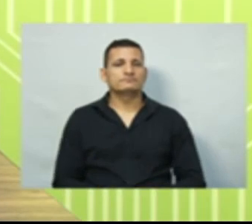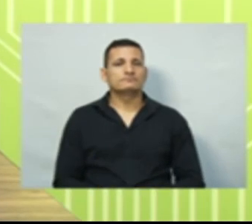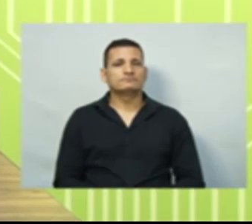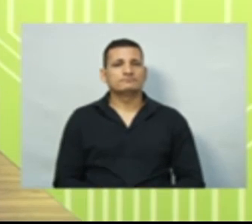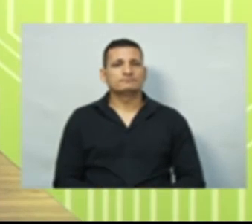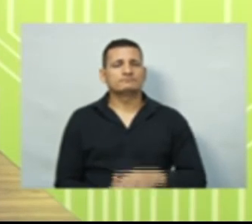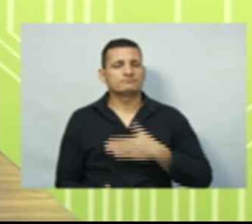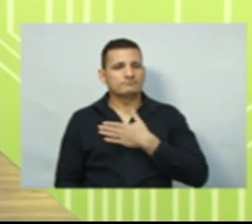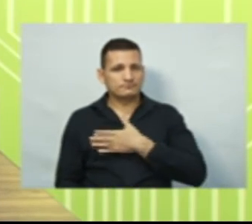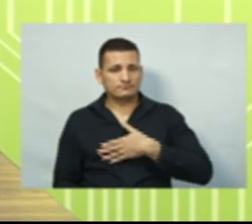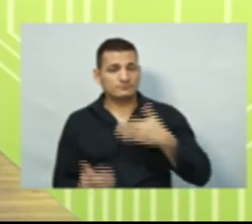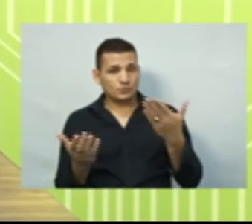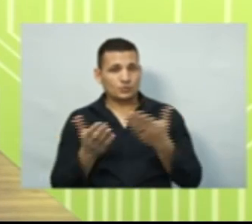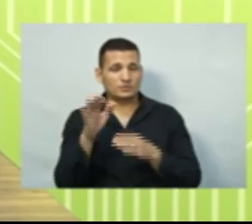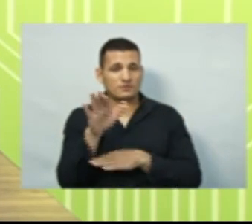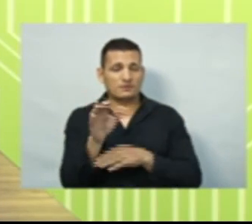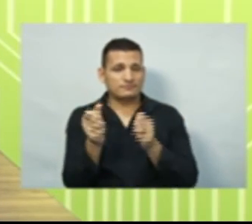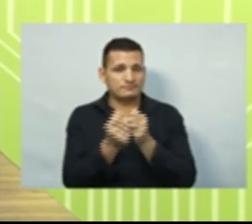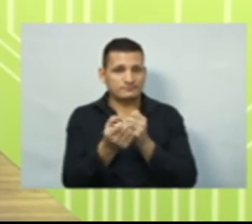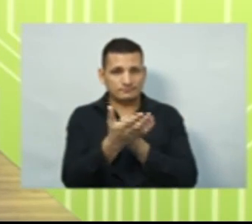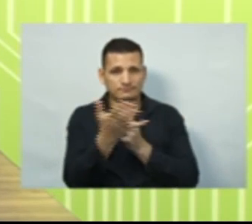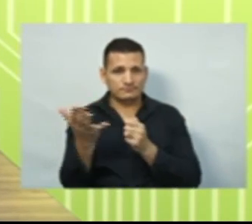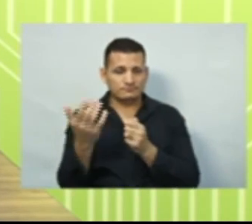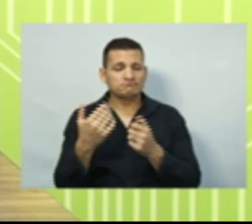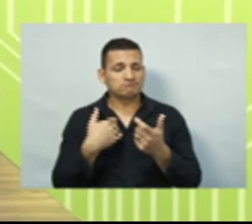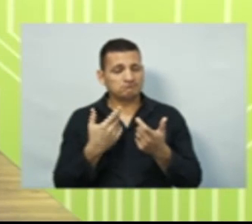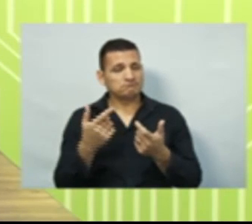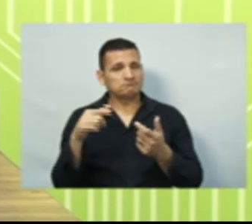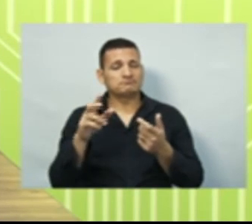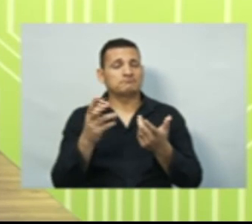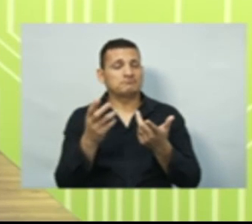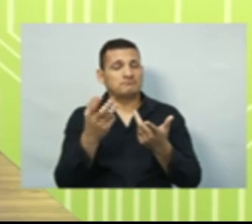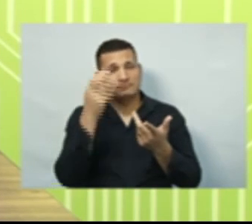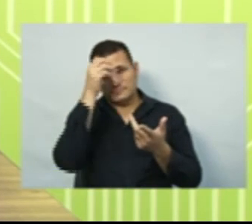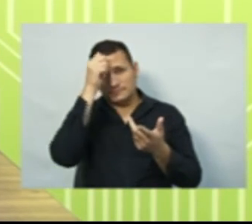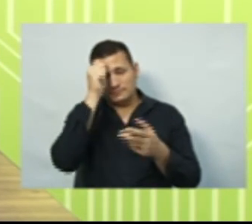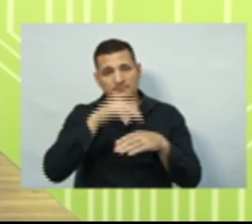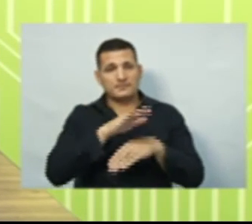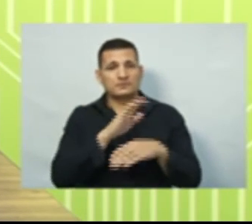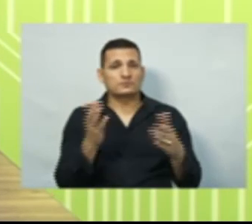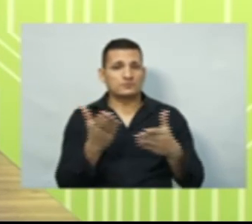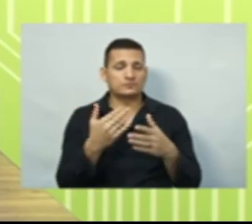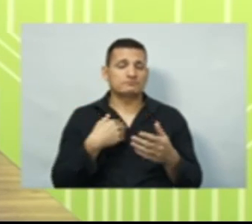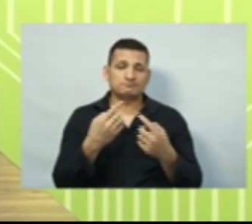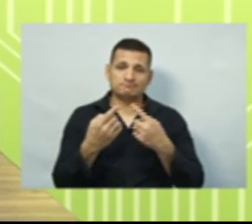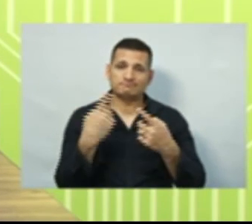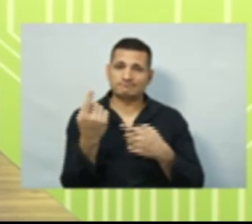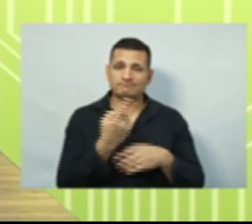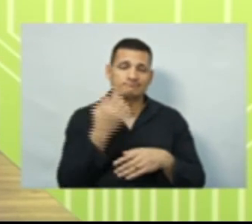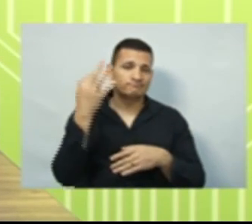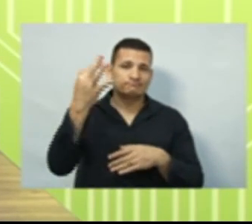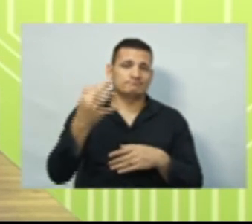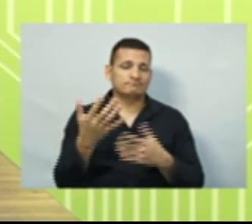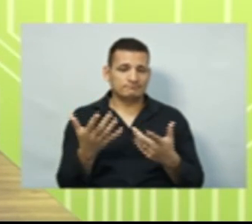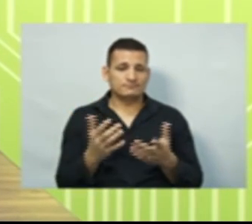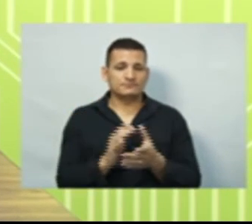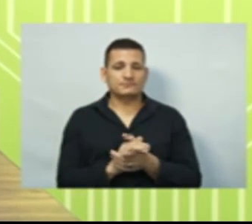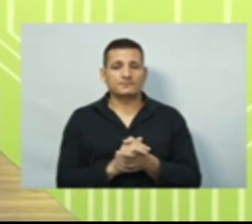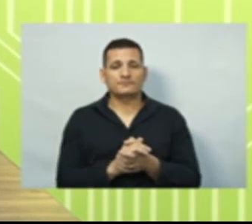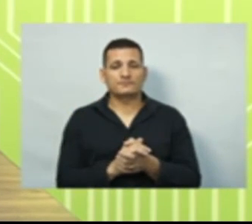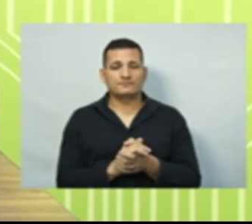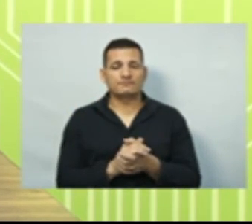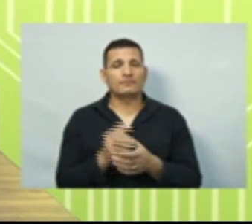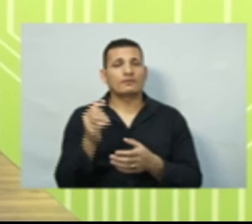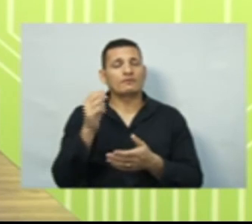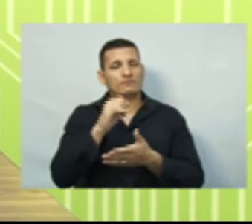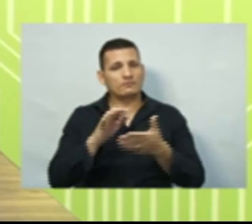prazer estar com você essa tarde. Espero que vocês tenham conseguido aprender um pouco mais hoje e consigam dialogar com a gente no futuro. Nós deixamos aqui mais